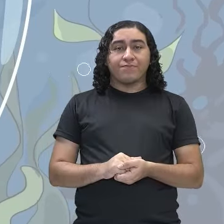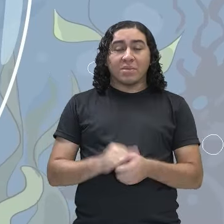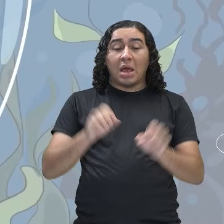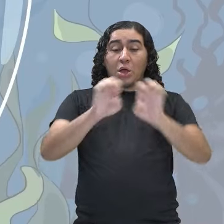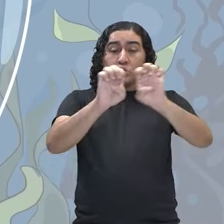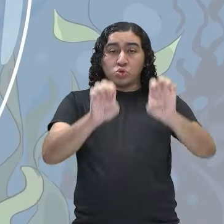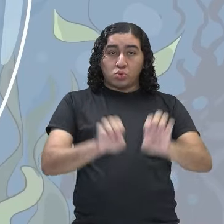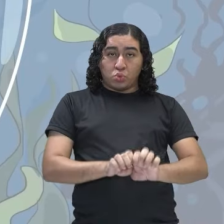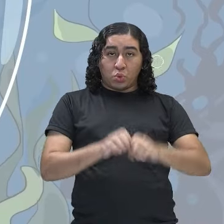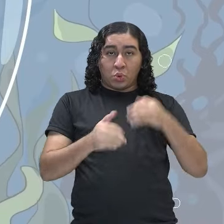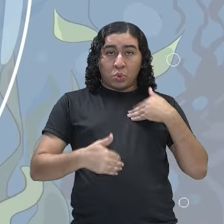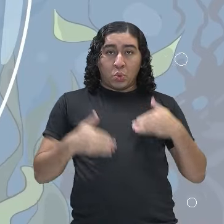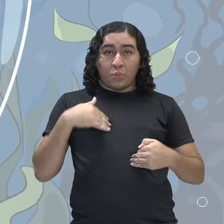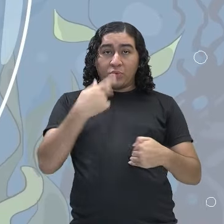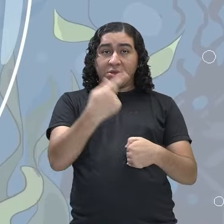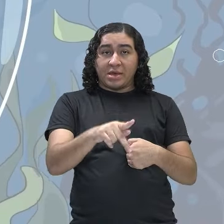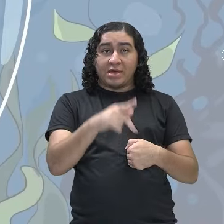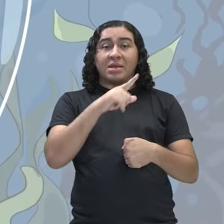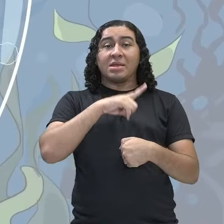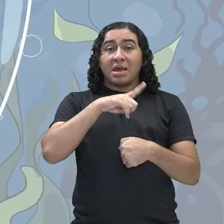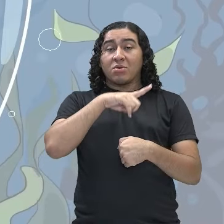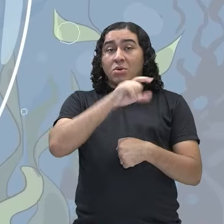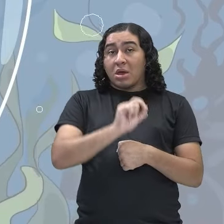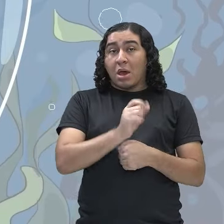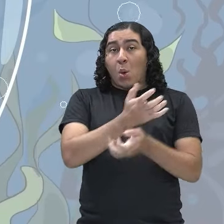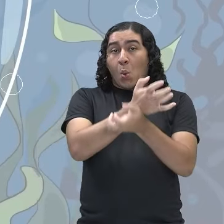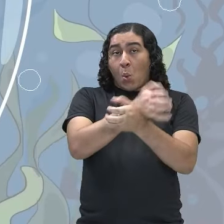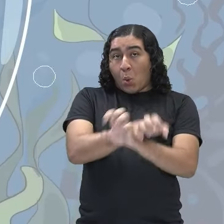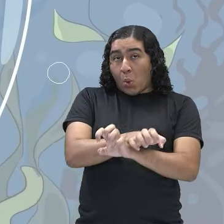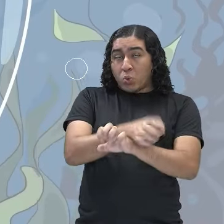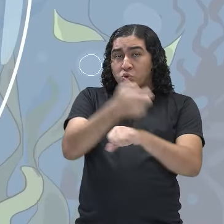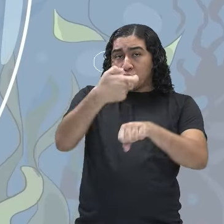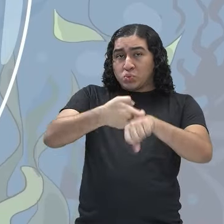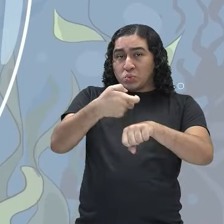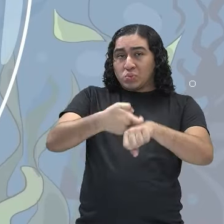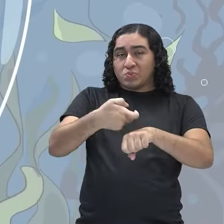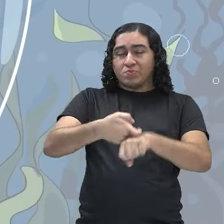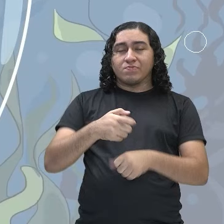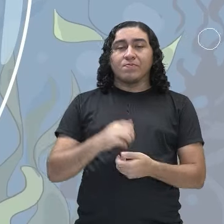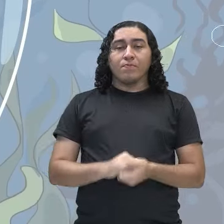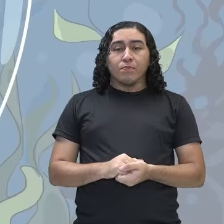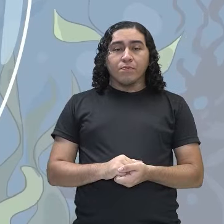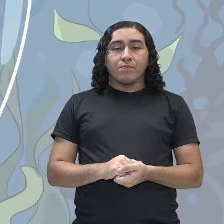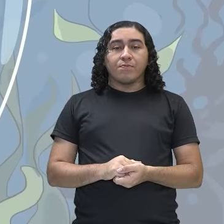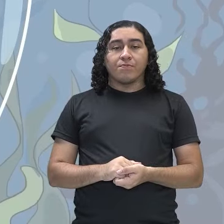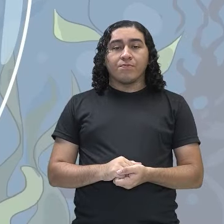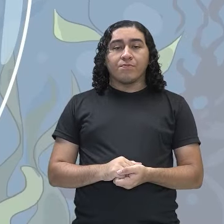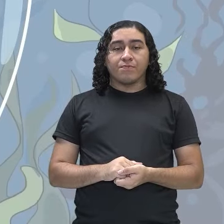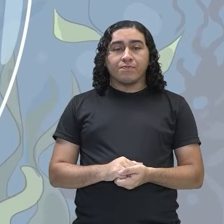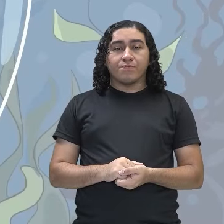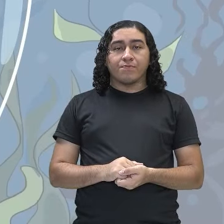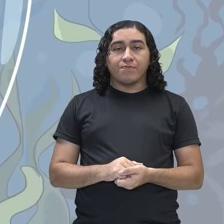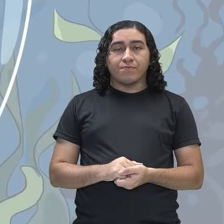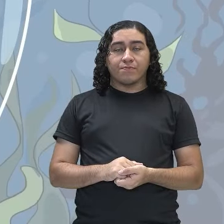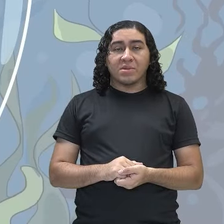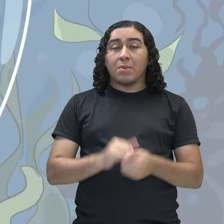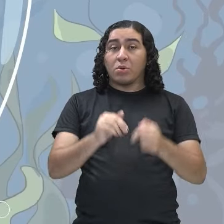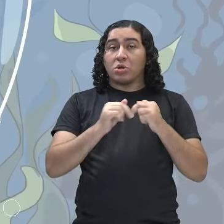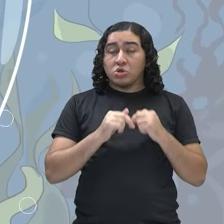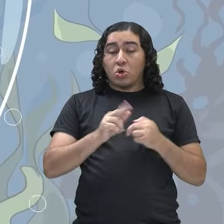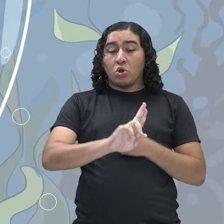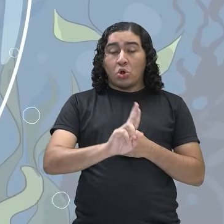do corpo, né, desses animais é constituído por ossos, né? Por isso que eles são denominados peixes ósseos.